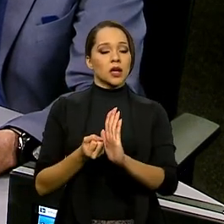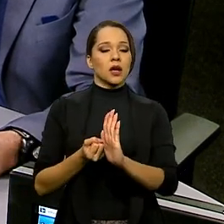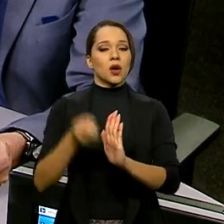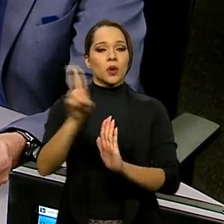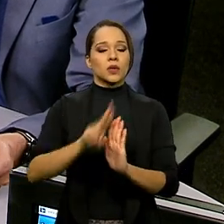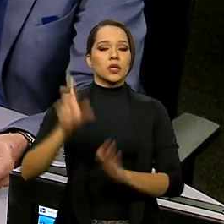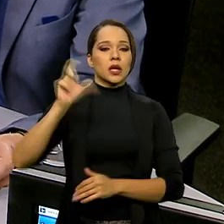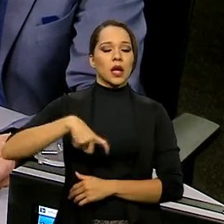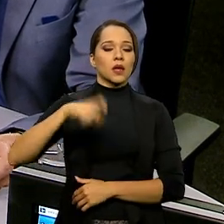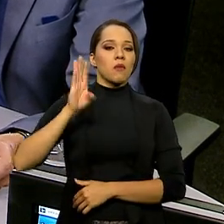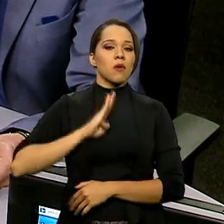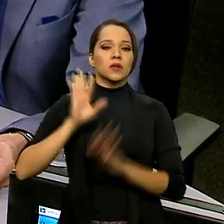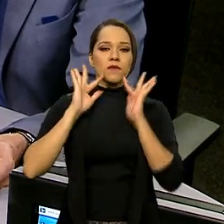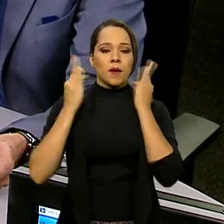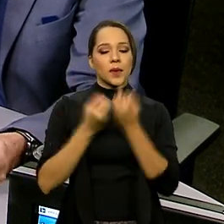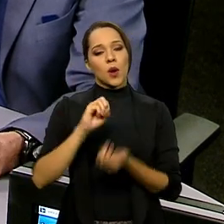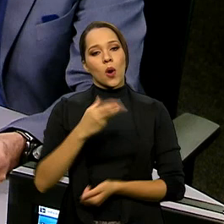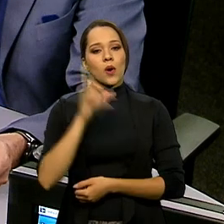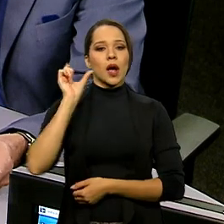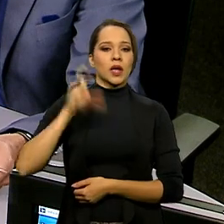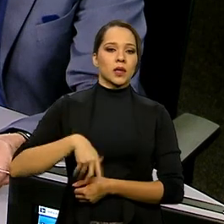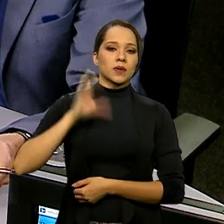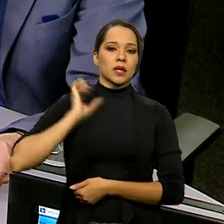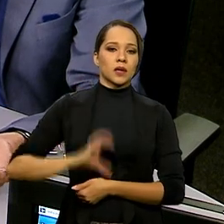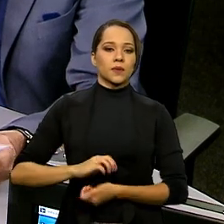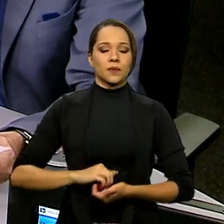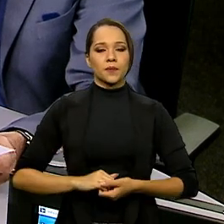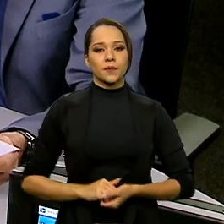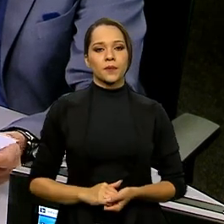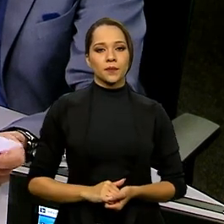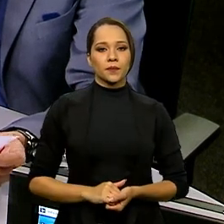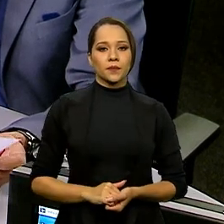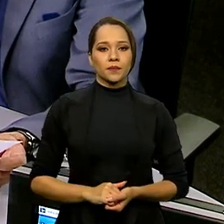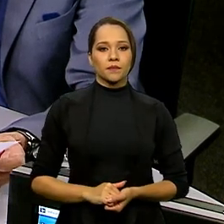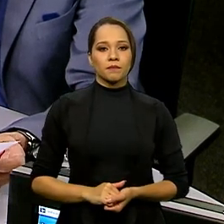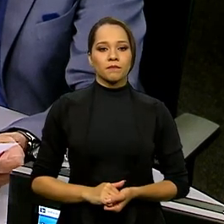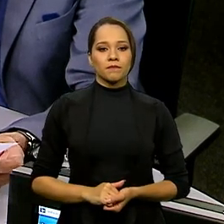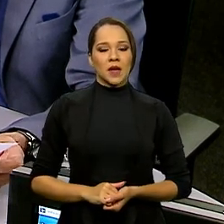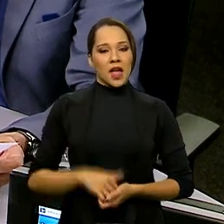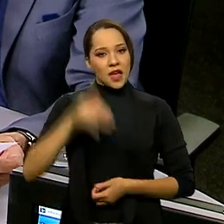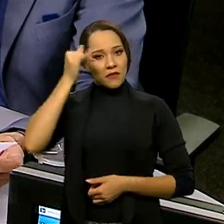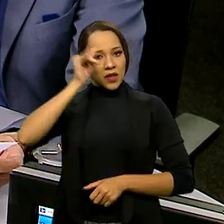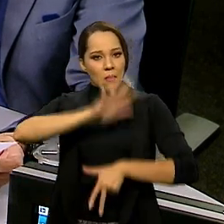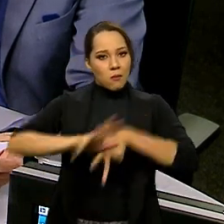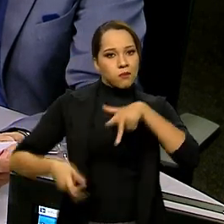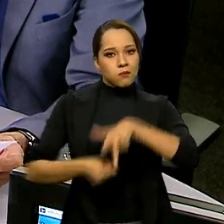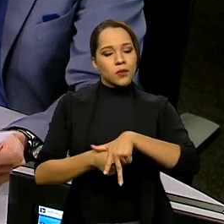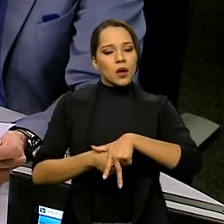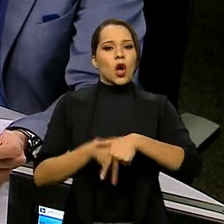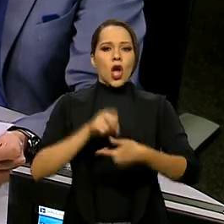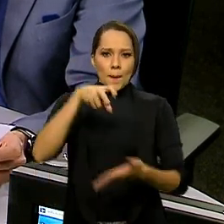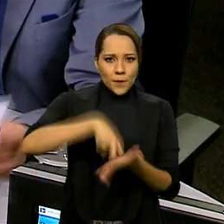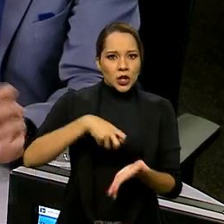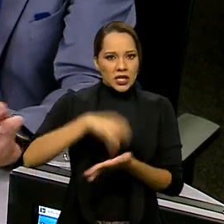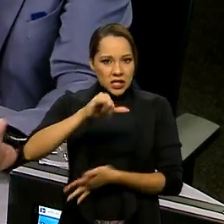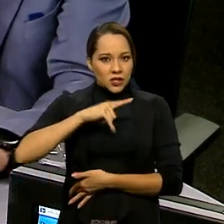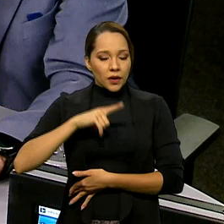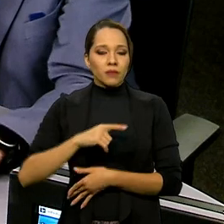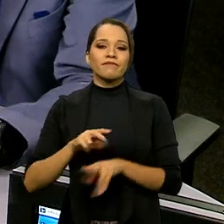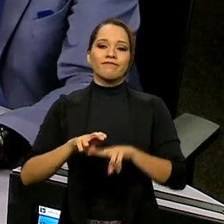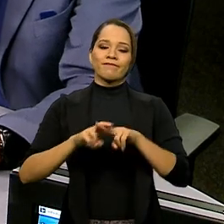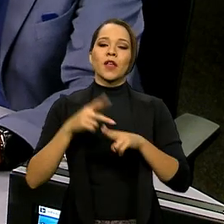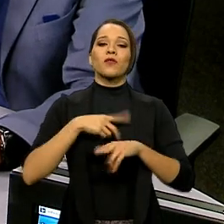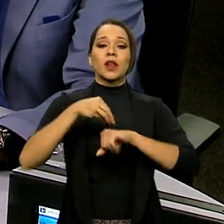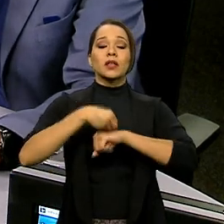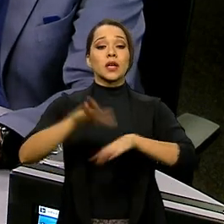por meio do cartão Bolsa Família ou cartão Cidadão. Prevenir a corrupção no governo e punir quando houver casos. Para isso,